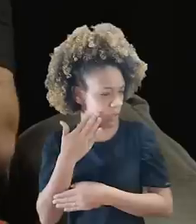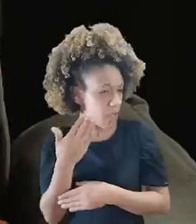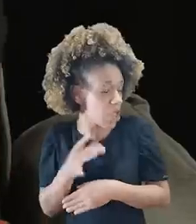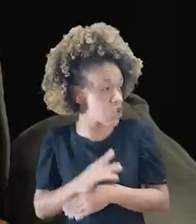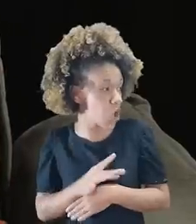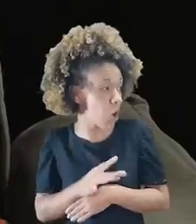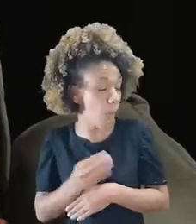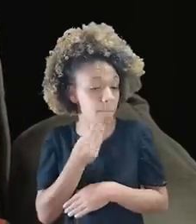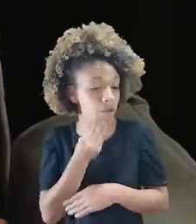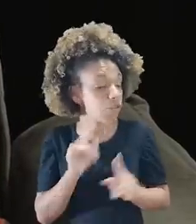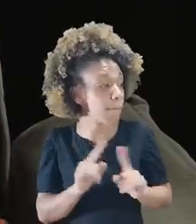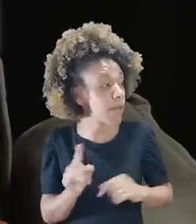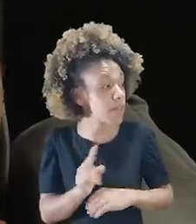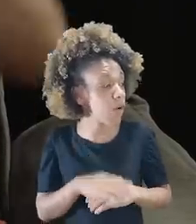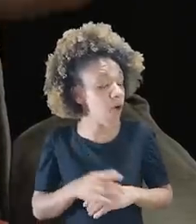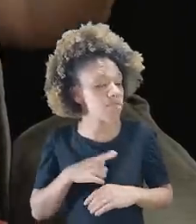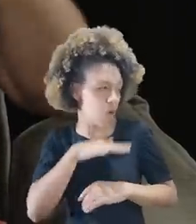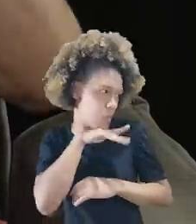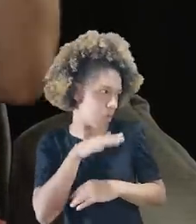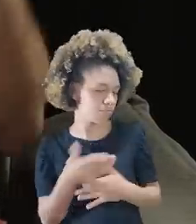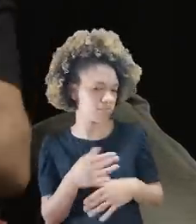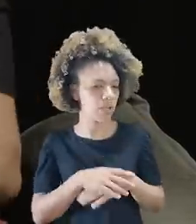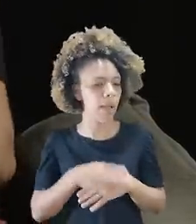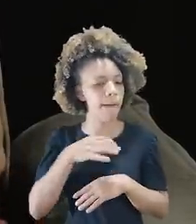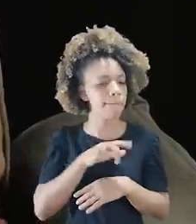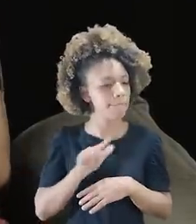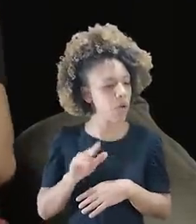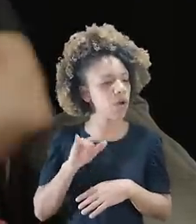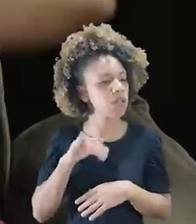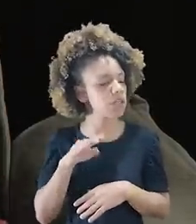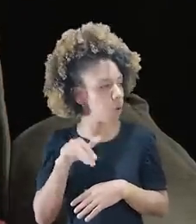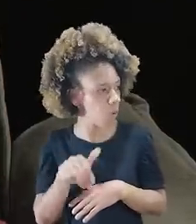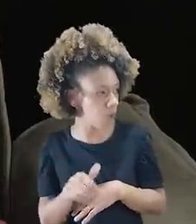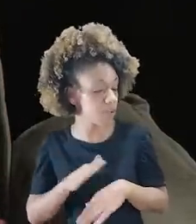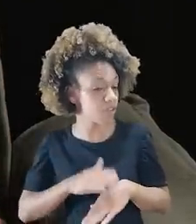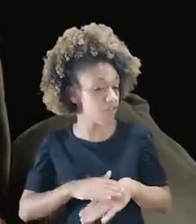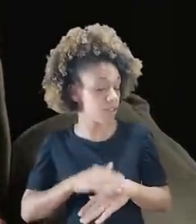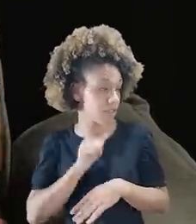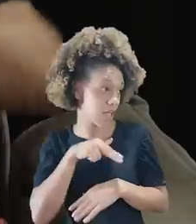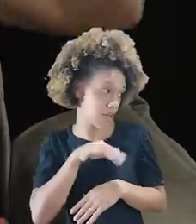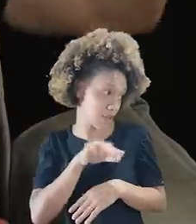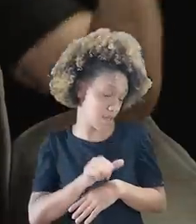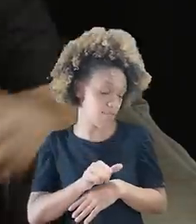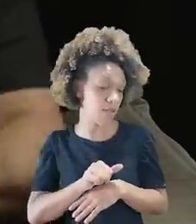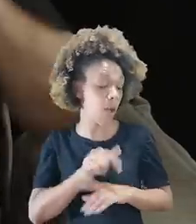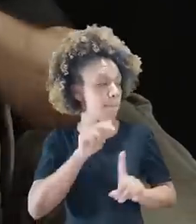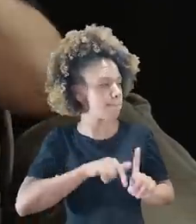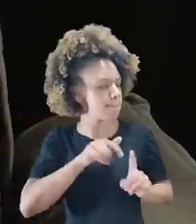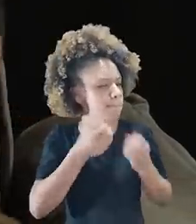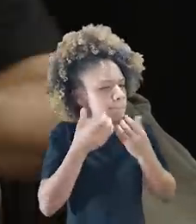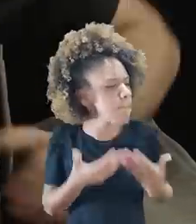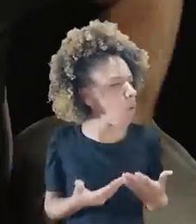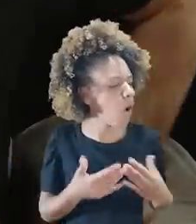construído que ela fica refém desse personagem ou para ficar mais fácil o cara do Harry Potter O cara da do spider-man o cara